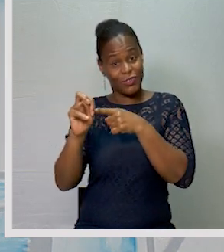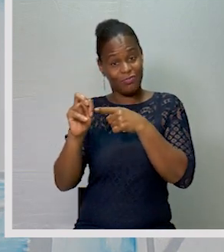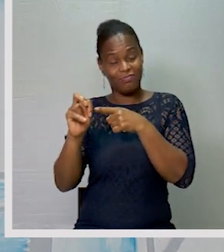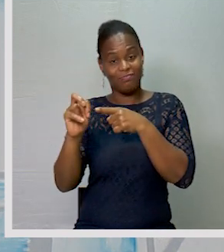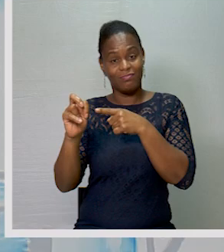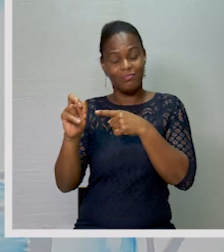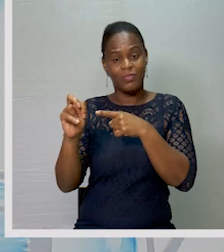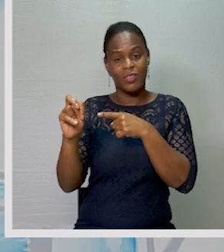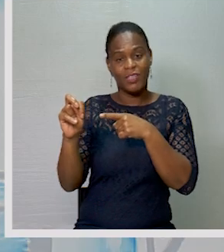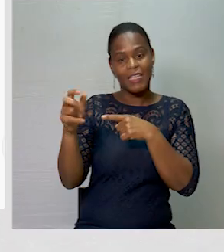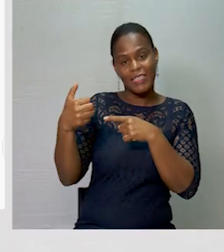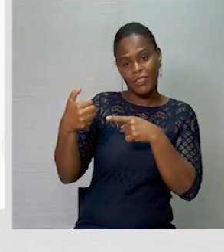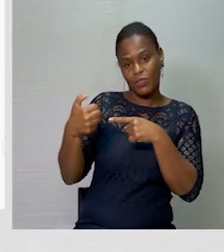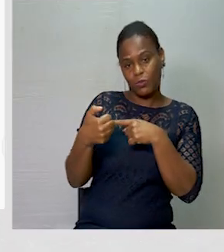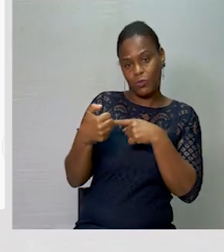3,